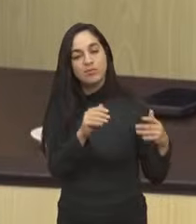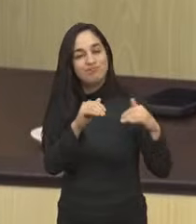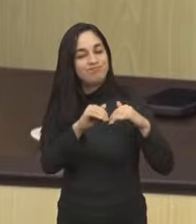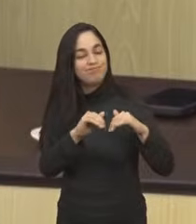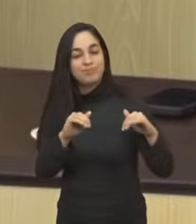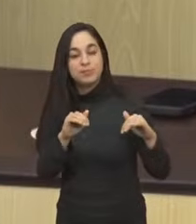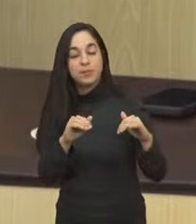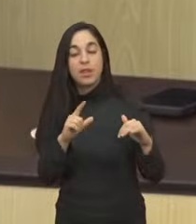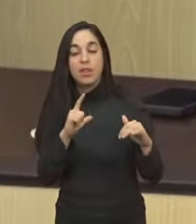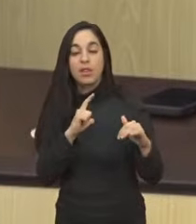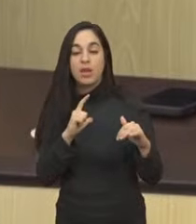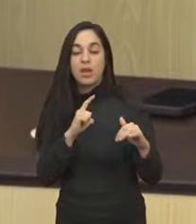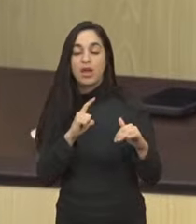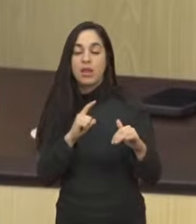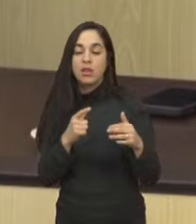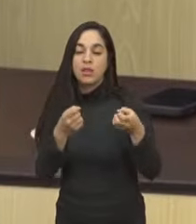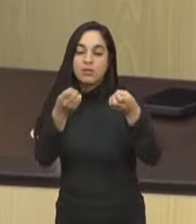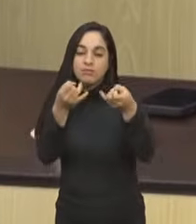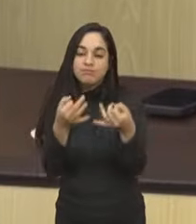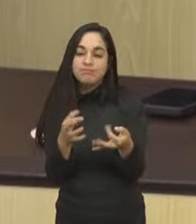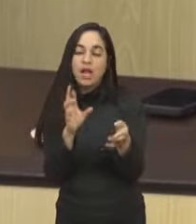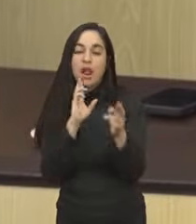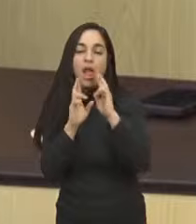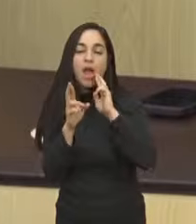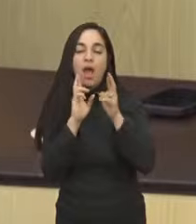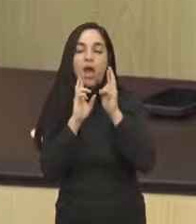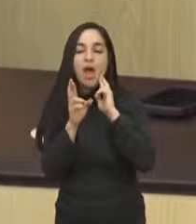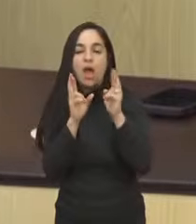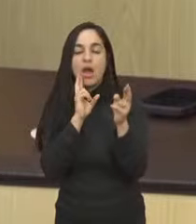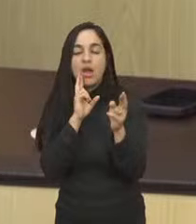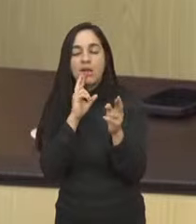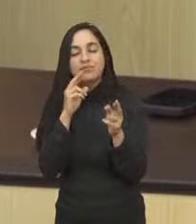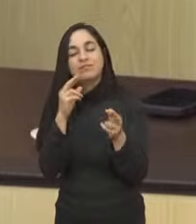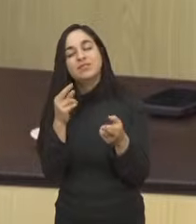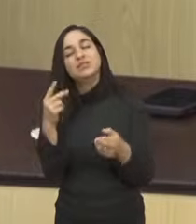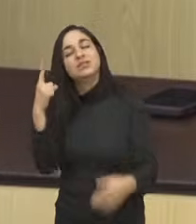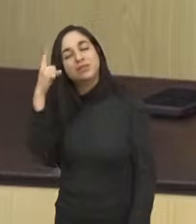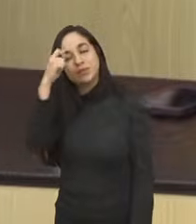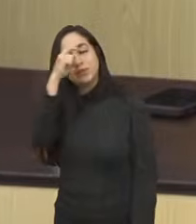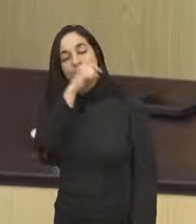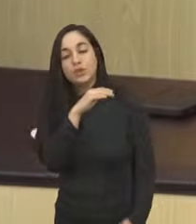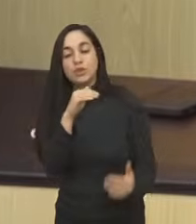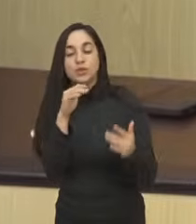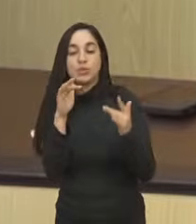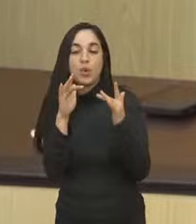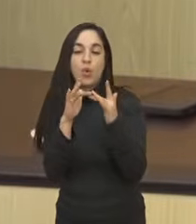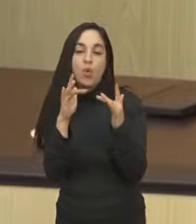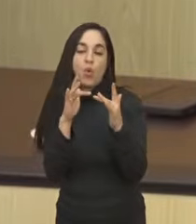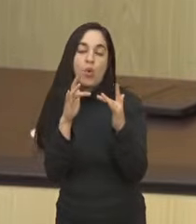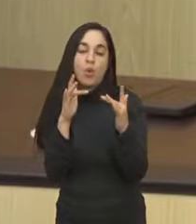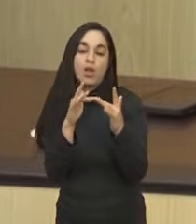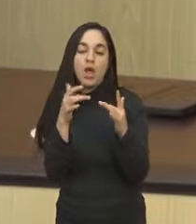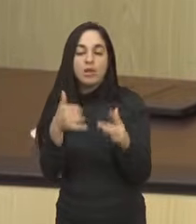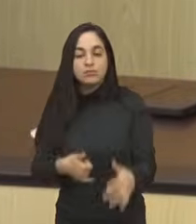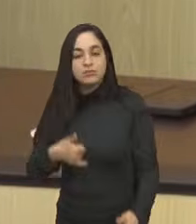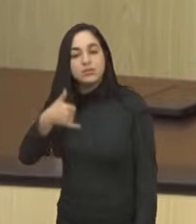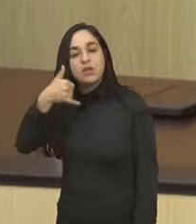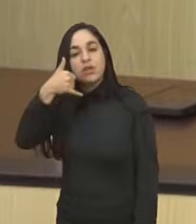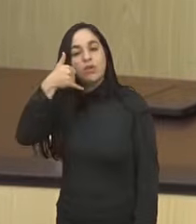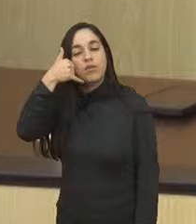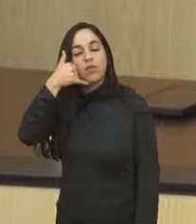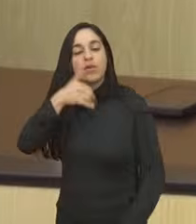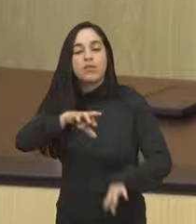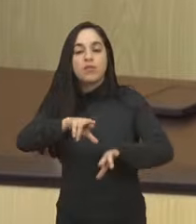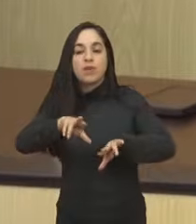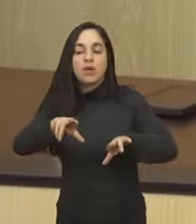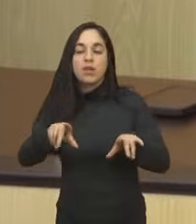recorrentes sobre a dificuldade de contato com diversos setores da Prefeitura Municipal por meio de canais telefônicos e e-mails,